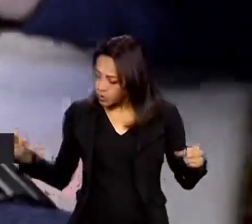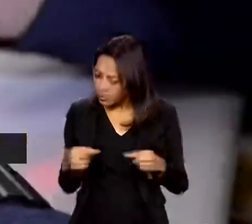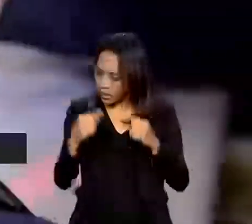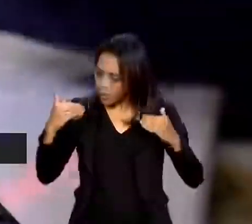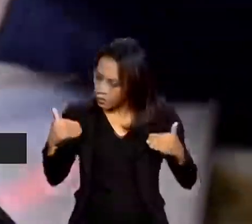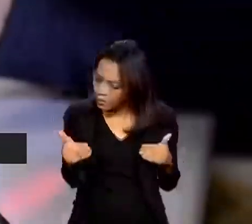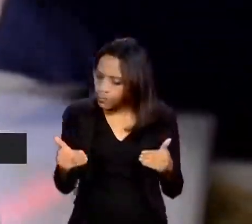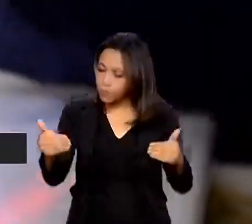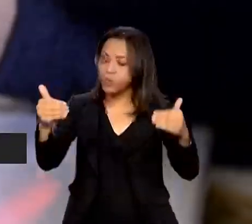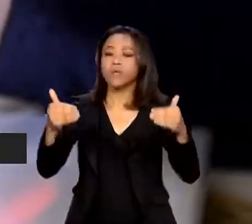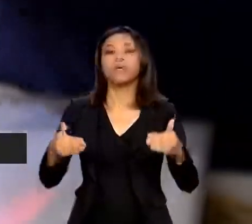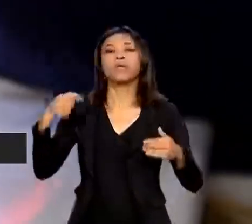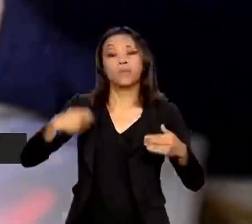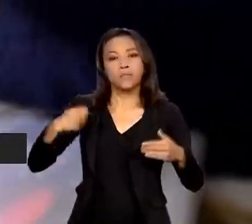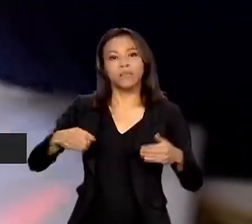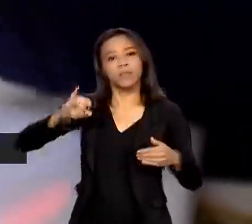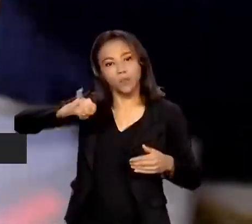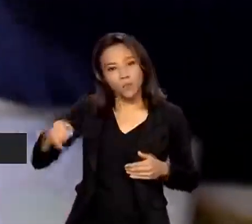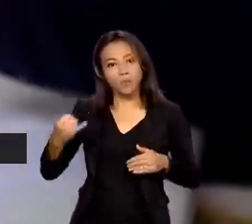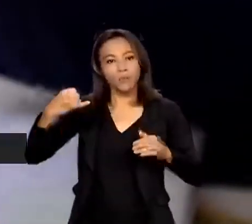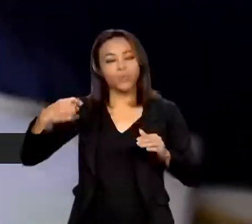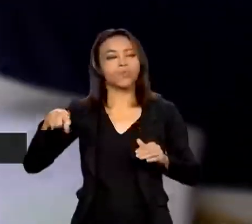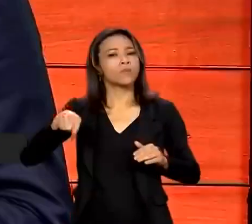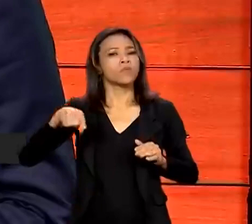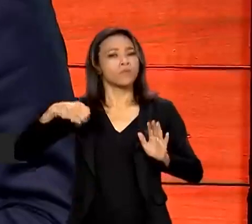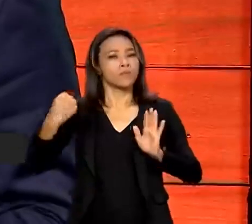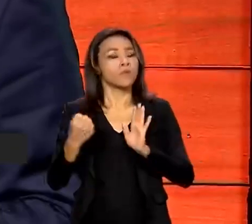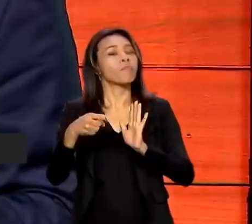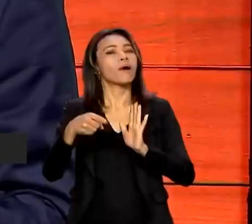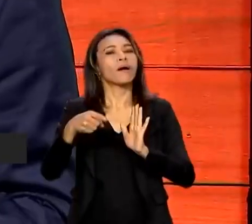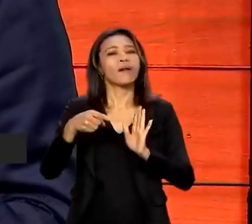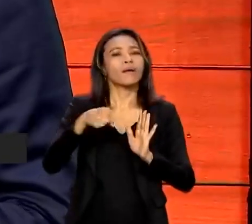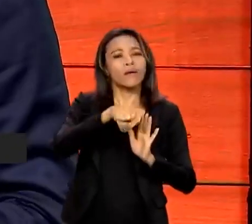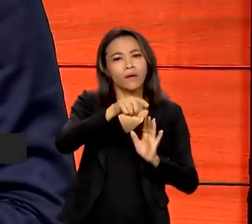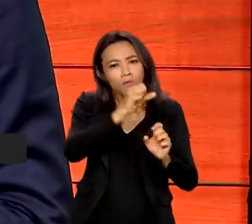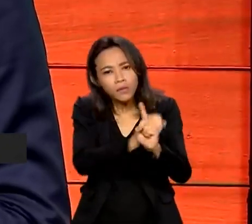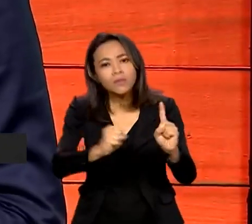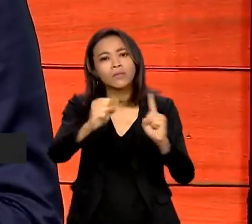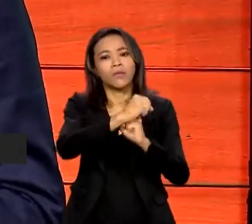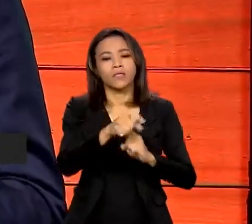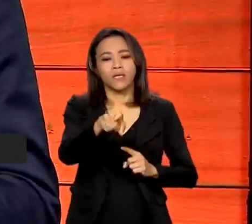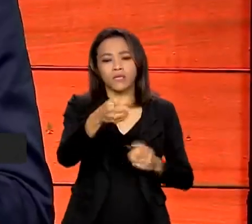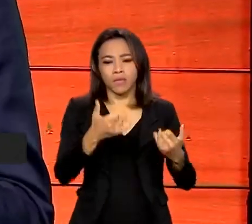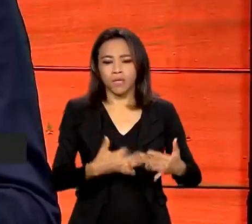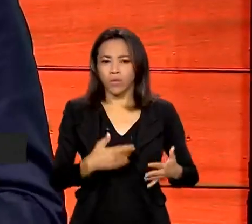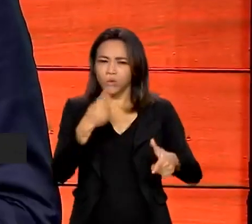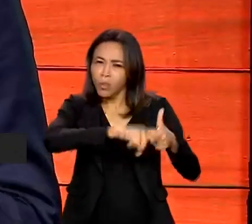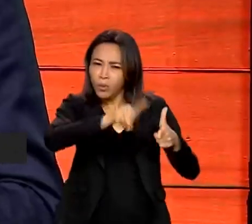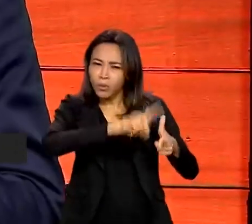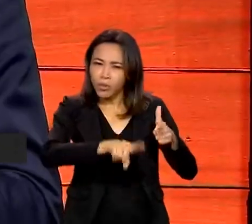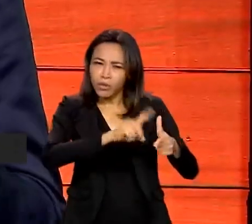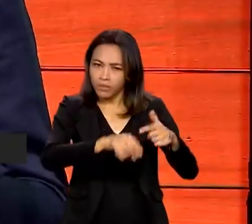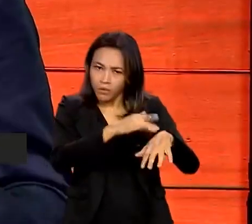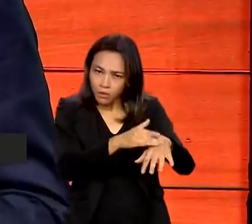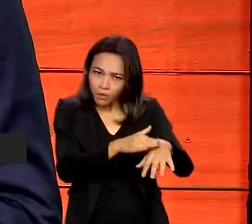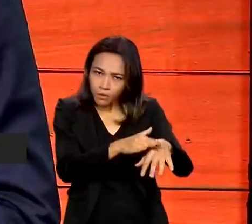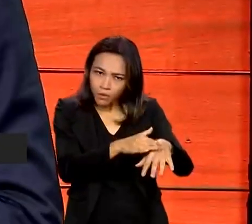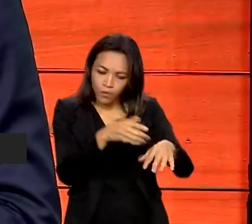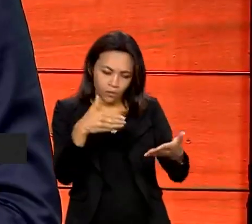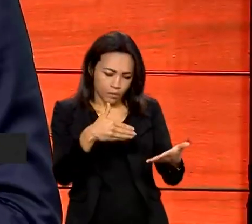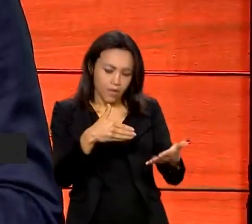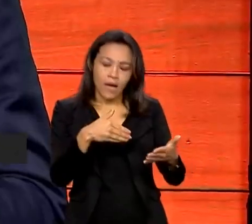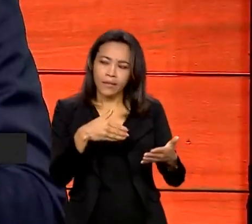deve ser fixada em proveito da sociedade. Quando você está combatendo uma infecção, você tem que tomar